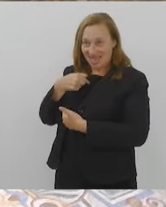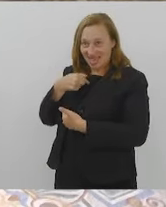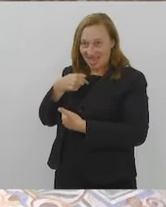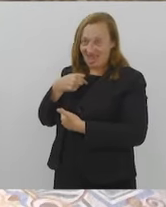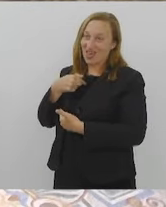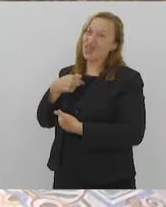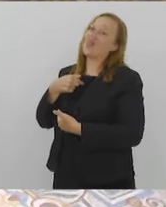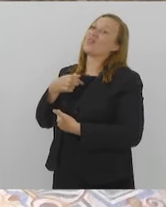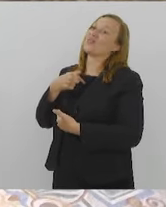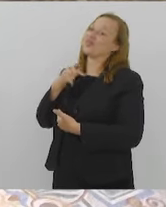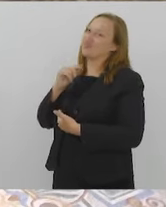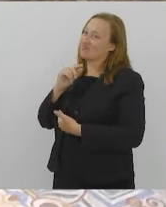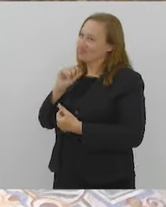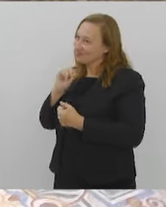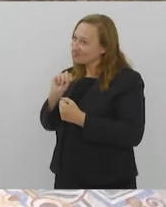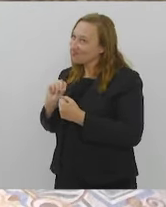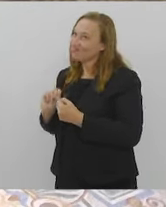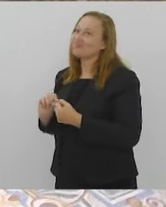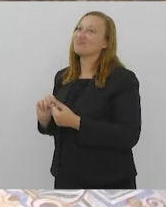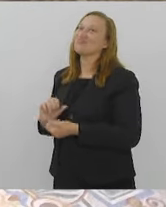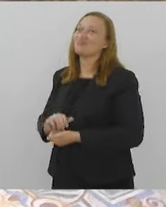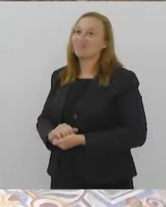que eu.